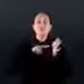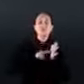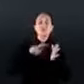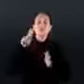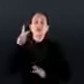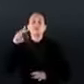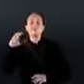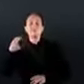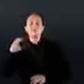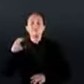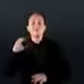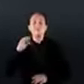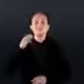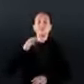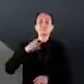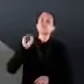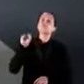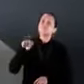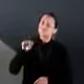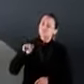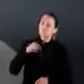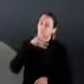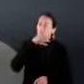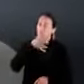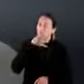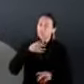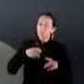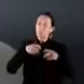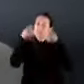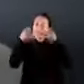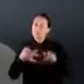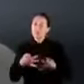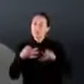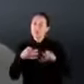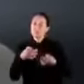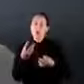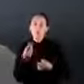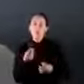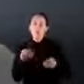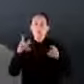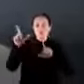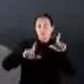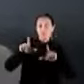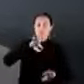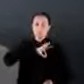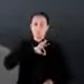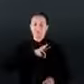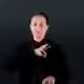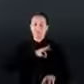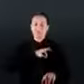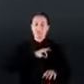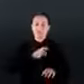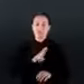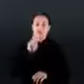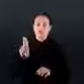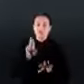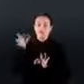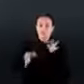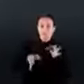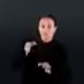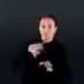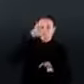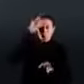Você sabe o que é um habeas corpus? É provável que sim. Fala-se muito disso nos programas policiais. É um recurso